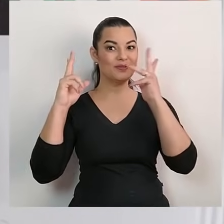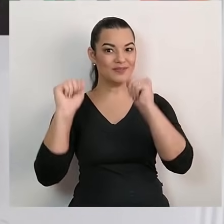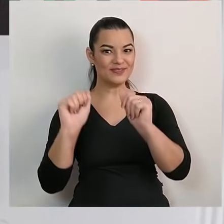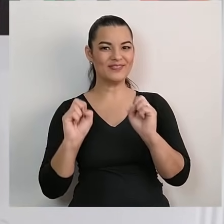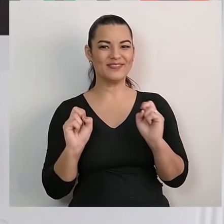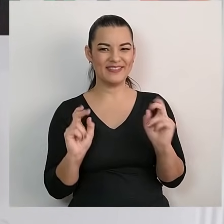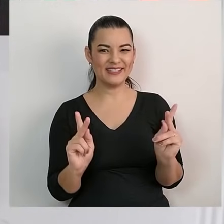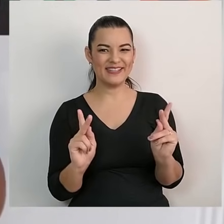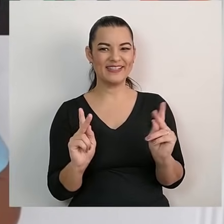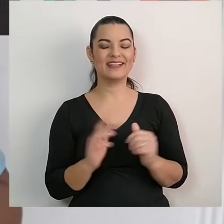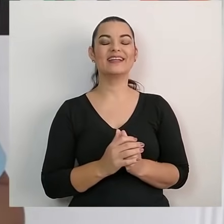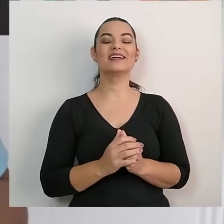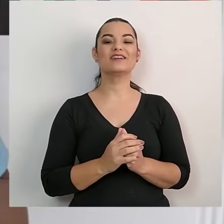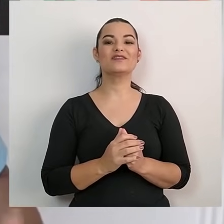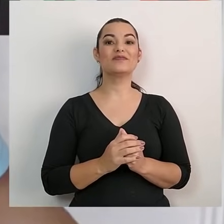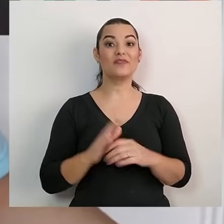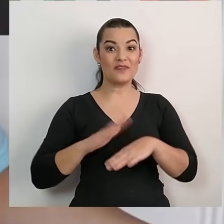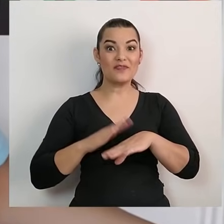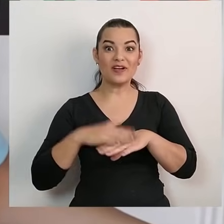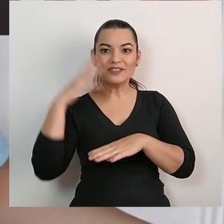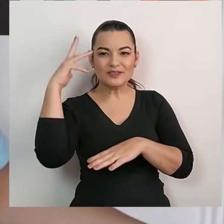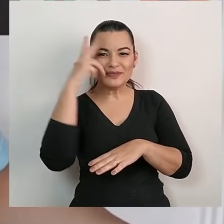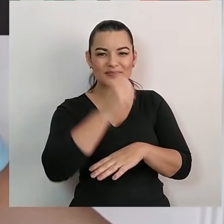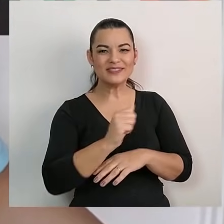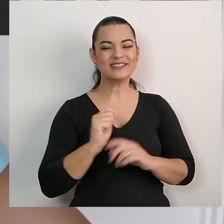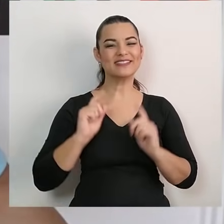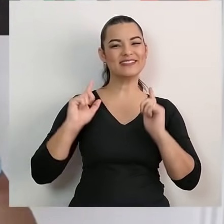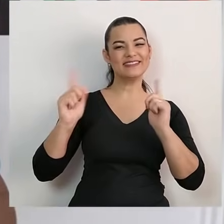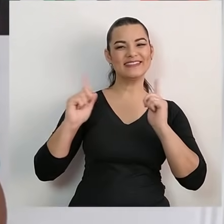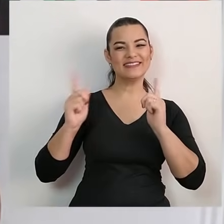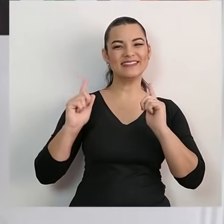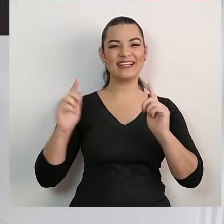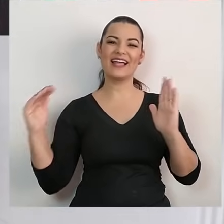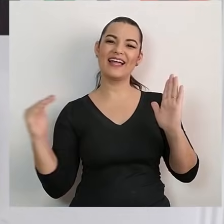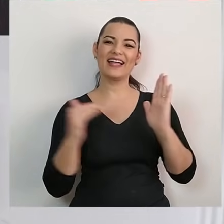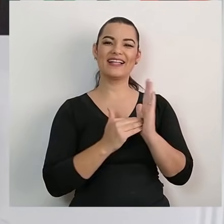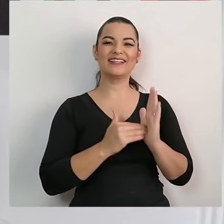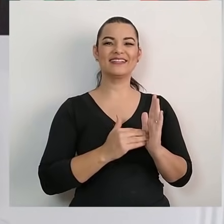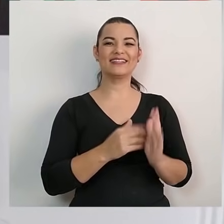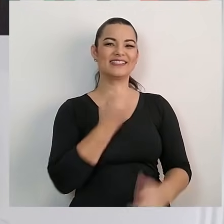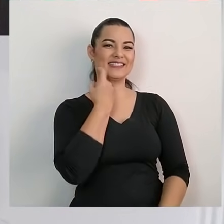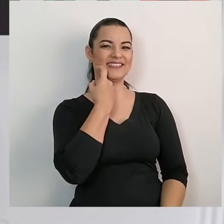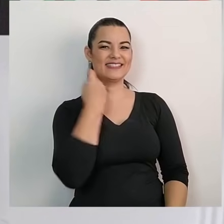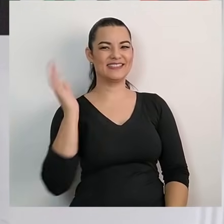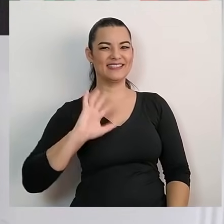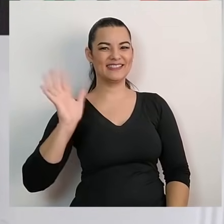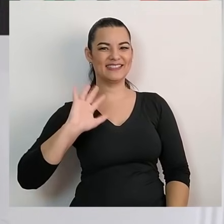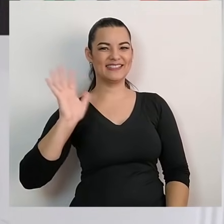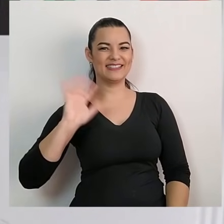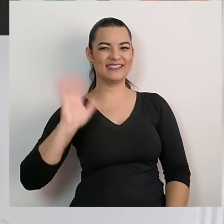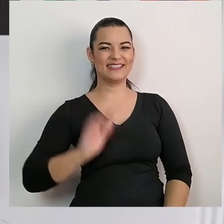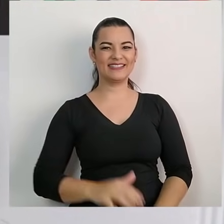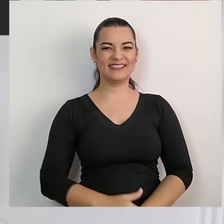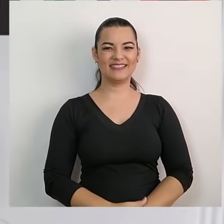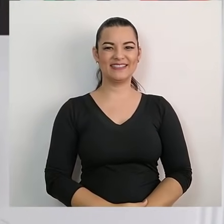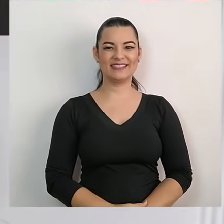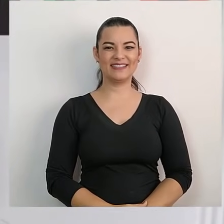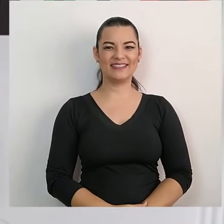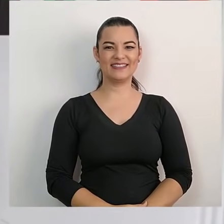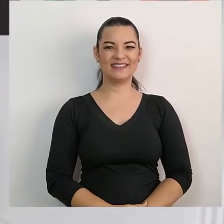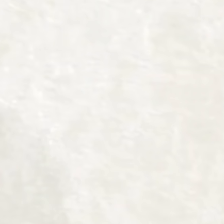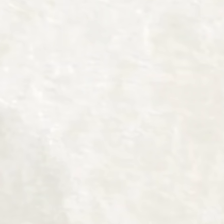vocês, tá bom? Então caprichem aí, divirtam-se e até sexta-feira, turma. Tchau, tchau!